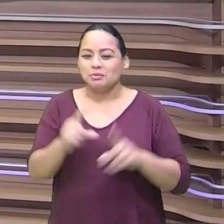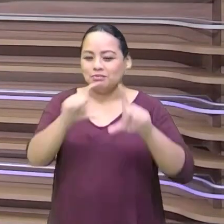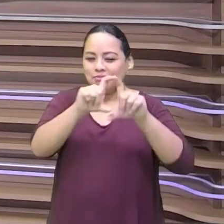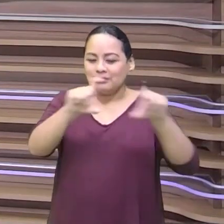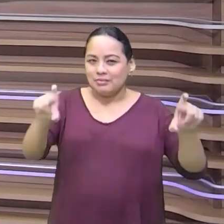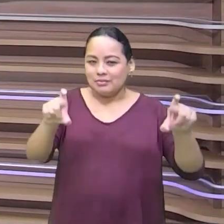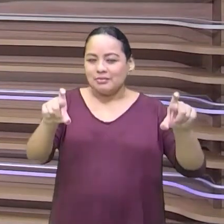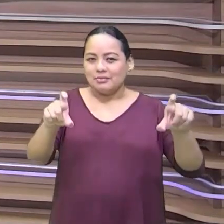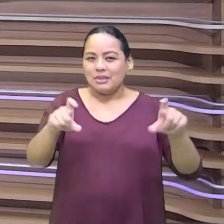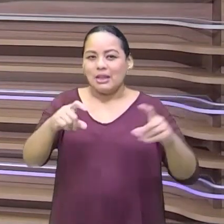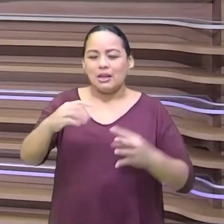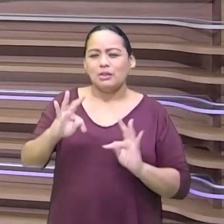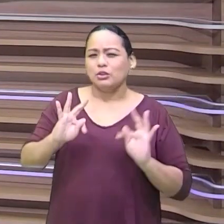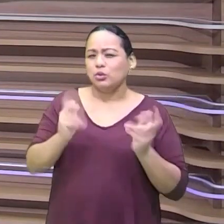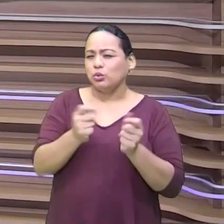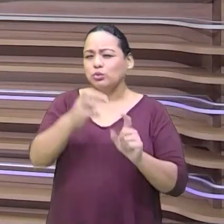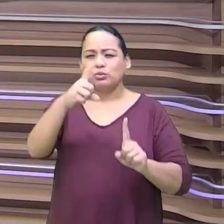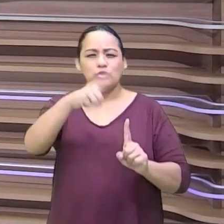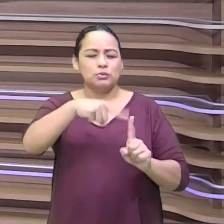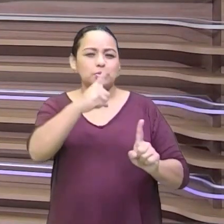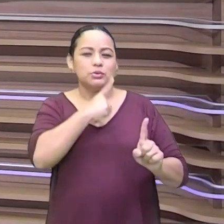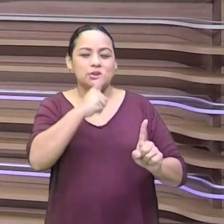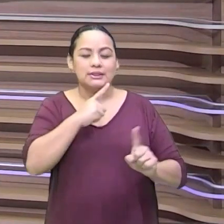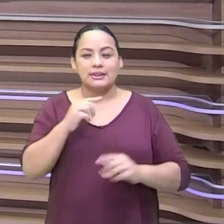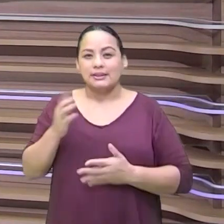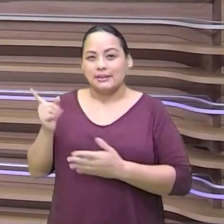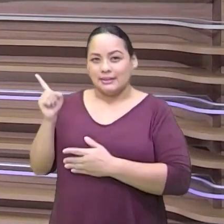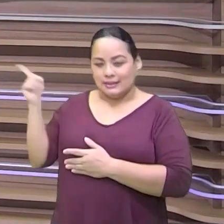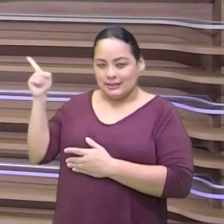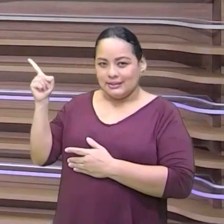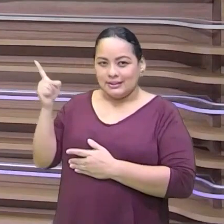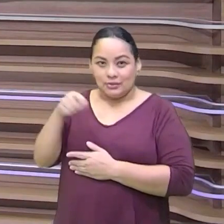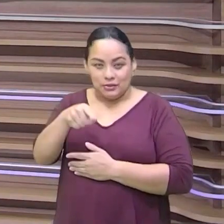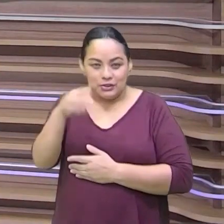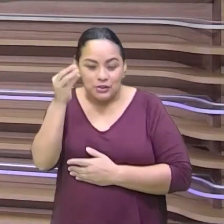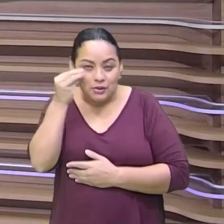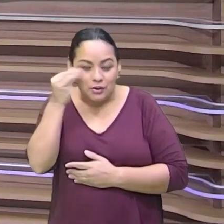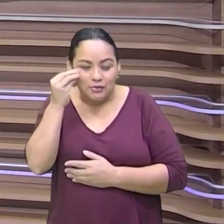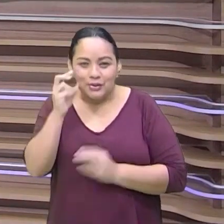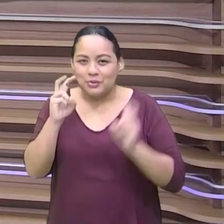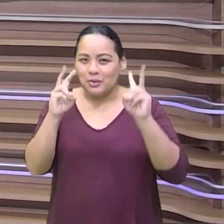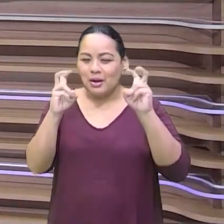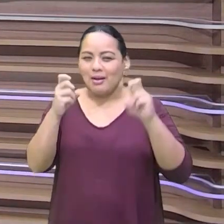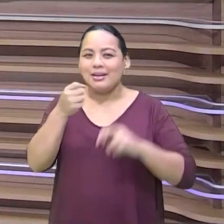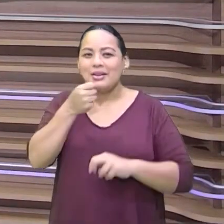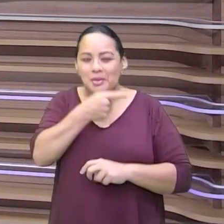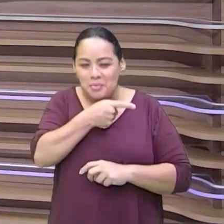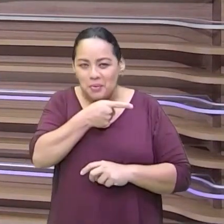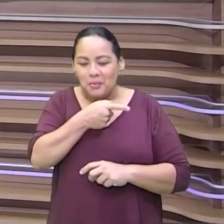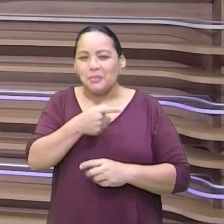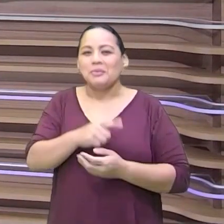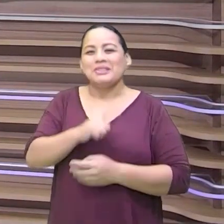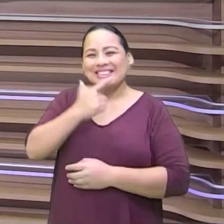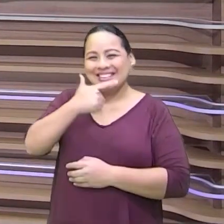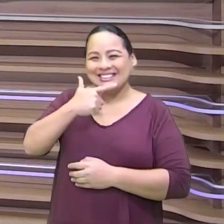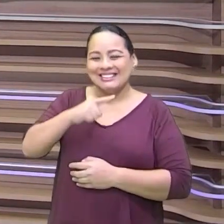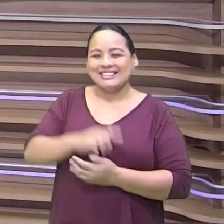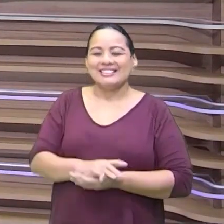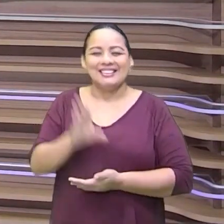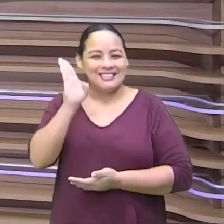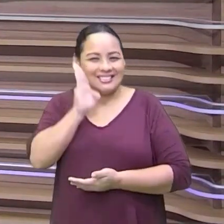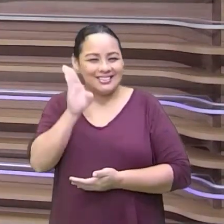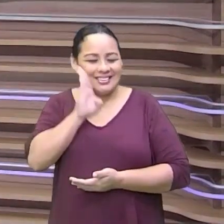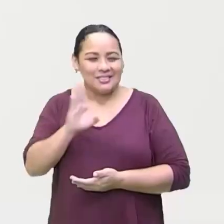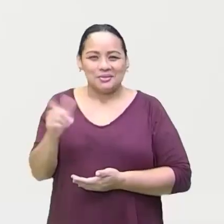Tirinhas. Tem todos os tipos. Essa que eu estou mostrando para vocês é sobre humor e humorística. Que legal, não é?